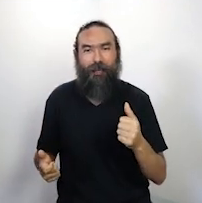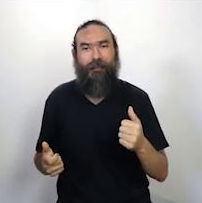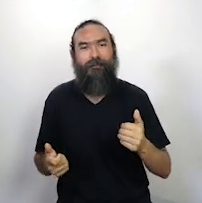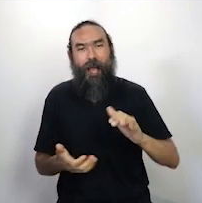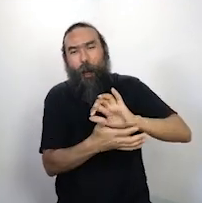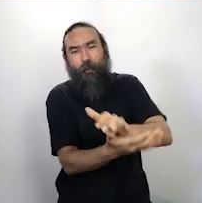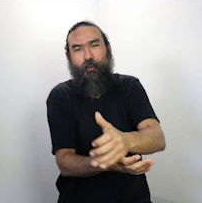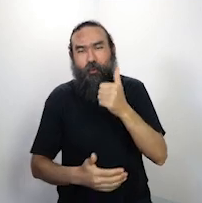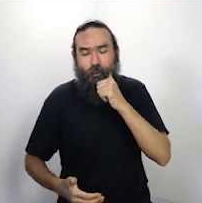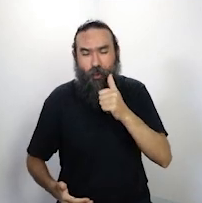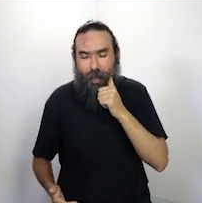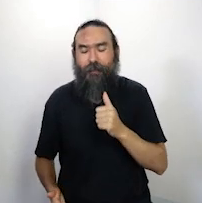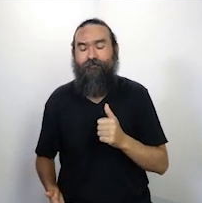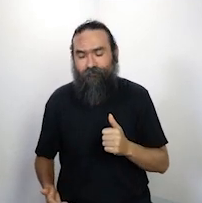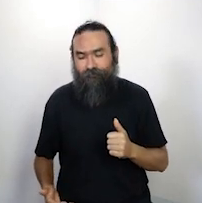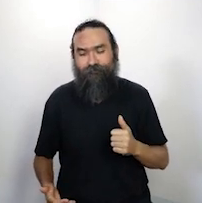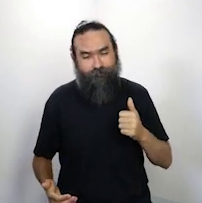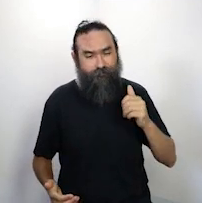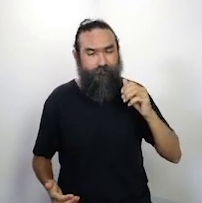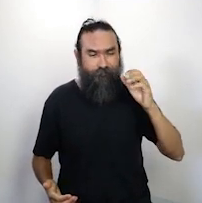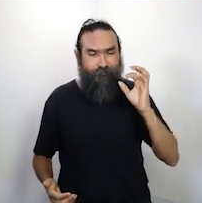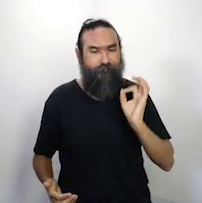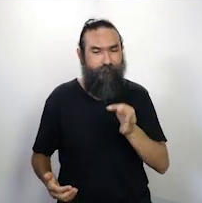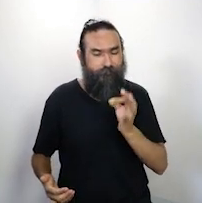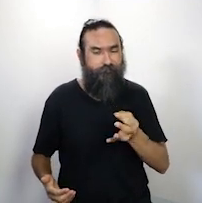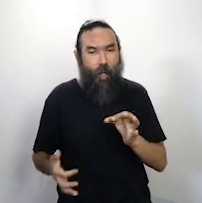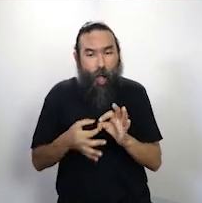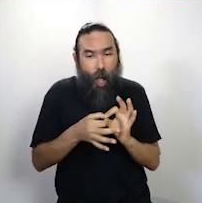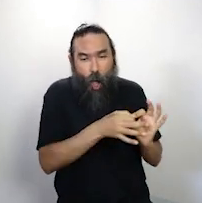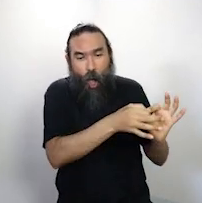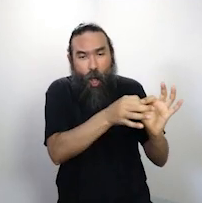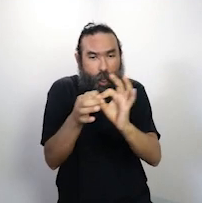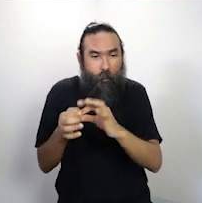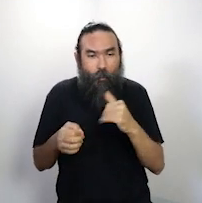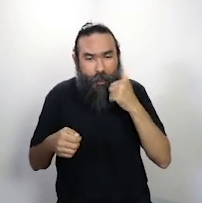crescer, e aí o Baque Mulher começou a tomar uma outra dimensão, uma outra proporção, né,